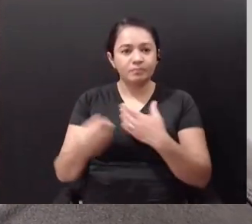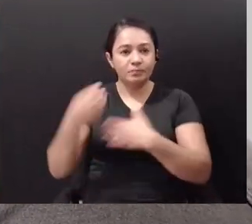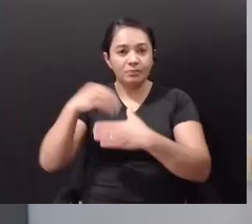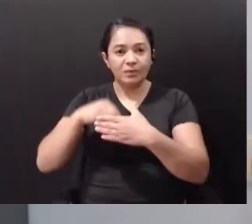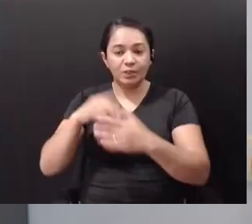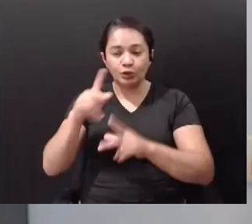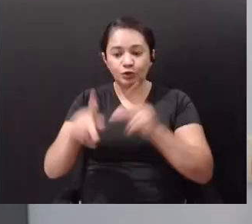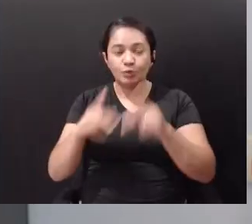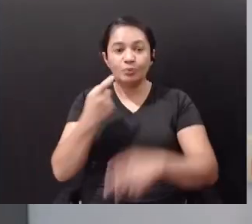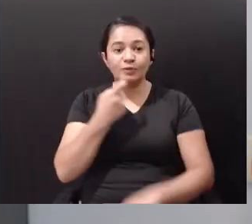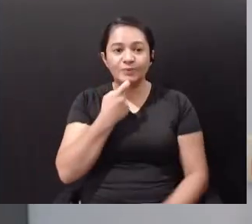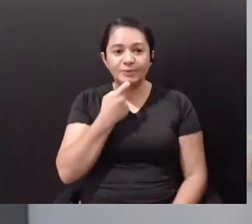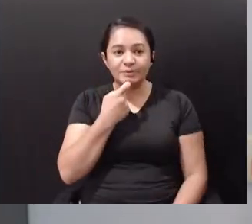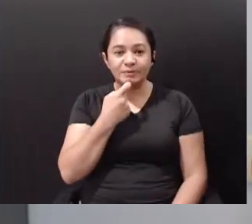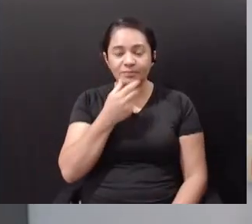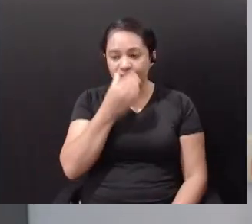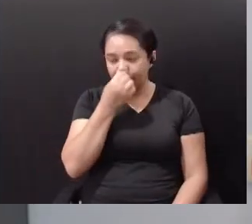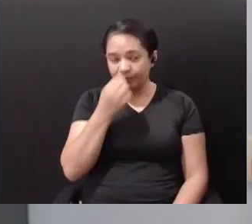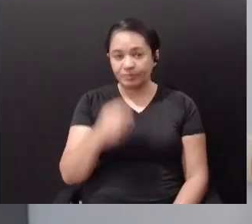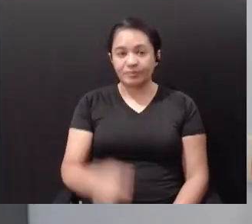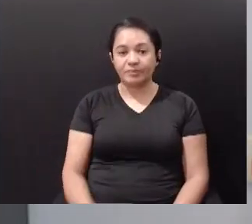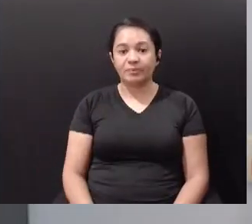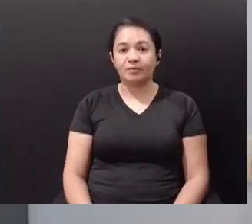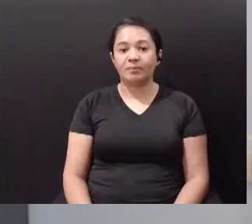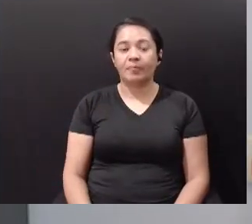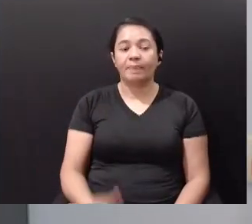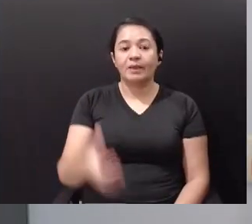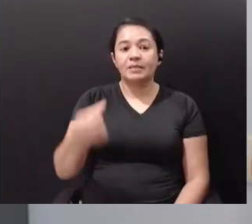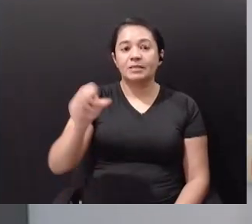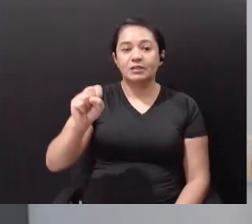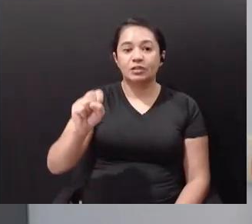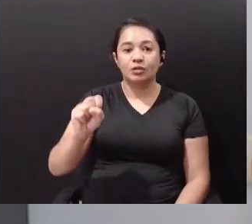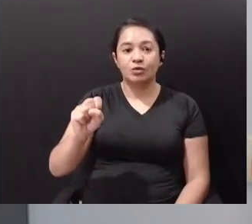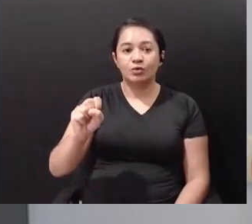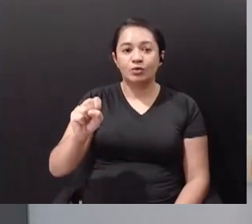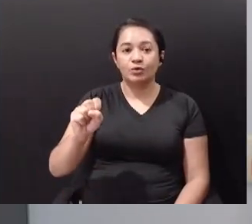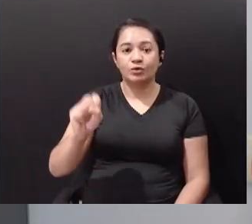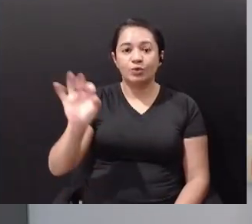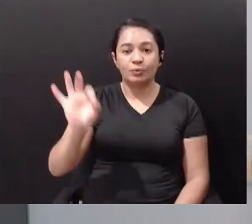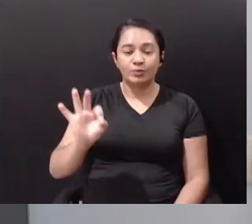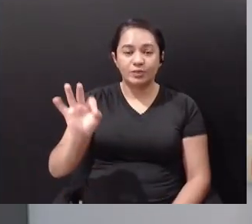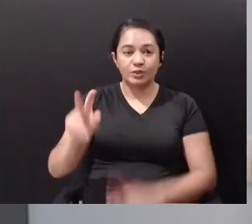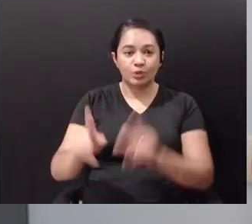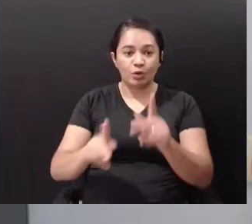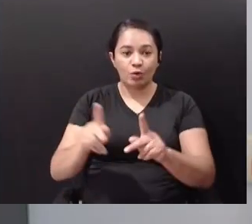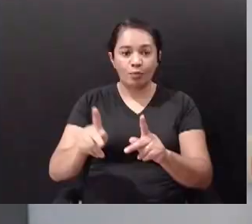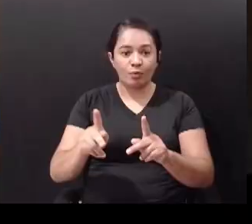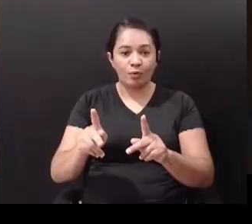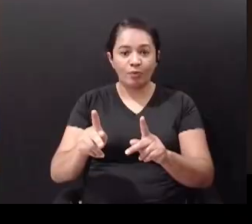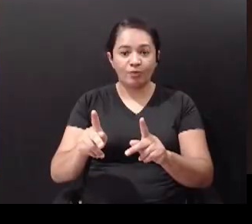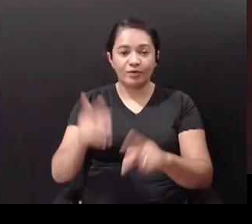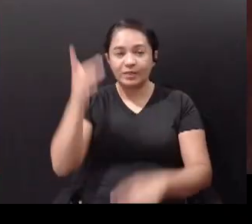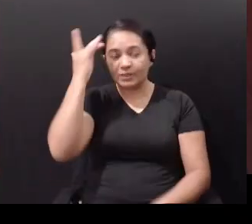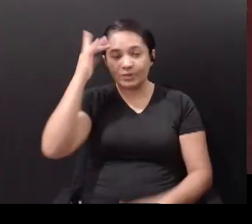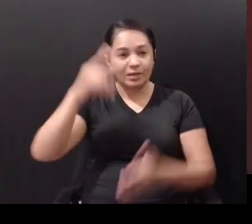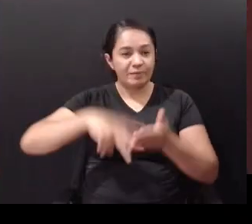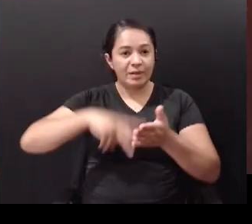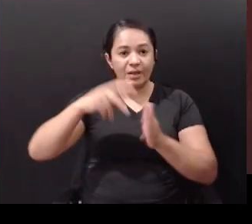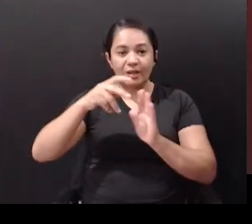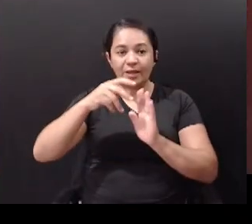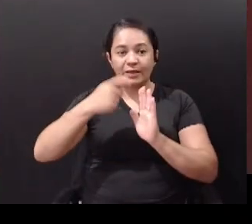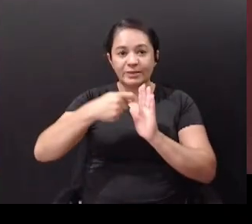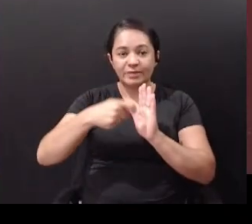campineira, o quadro era de 68,45% da população livre não sabia ler e escrever, enquanto os homens